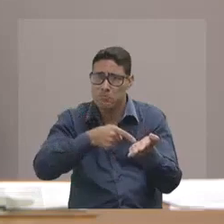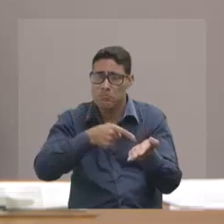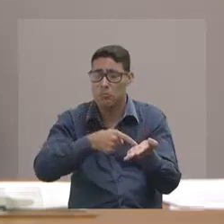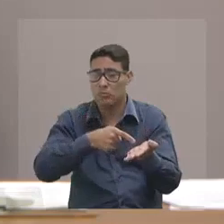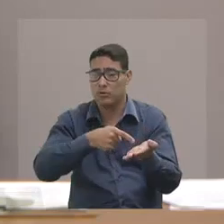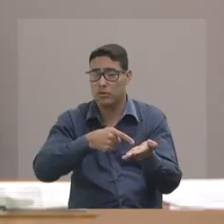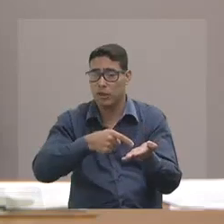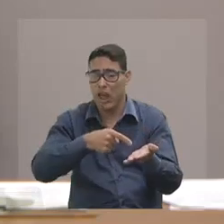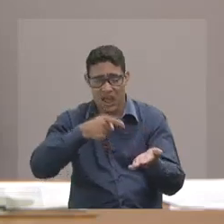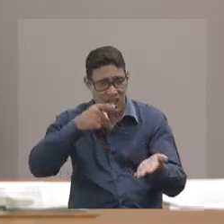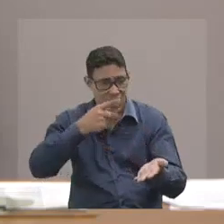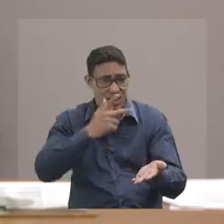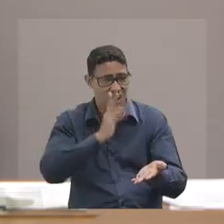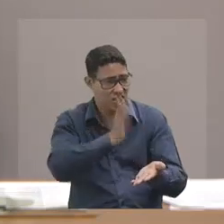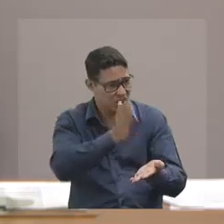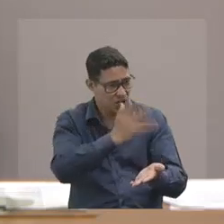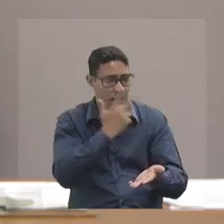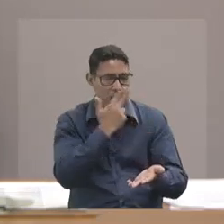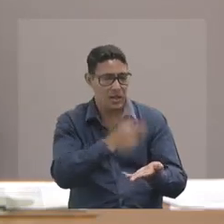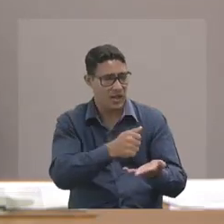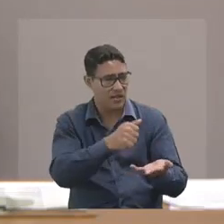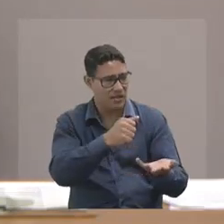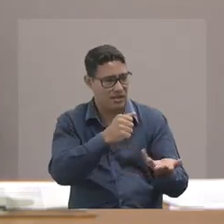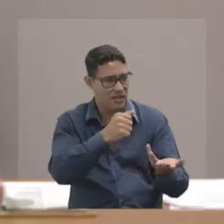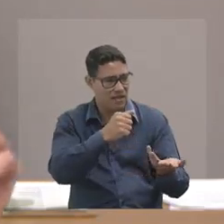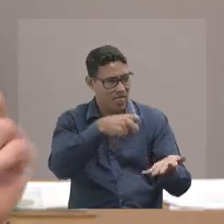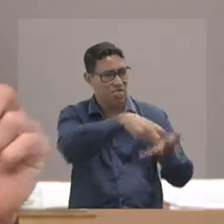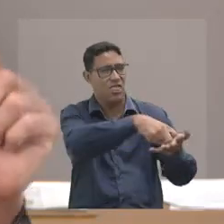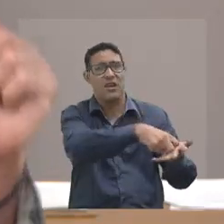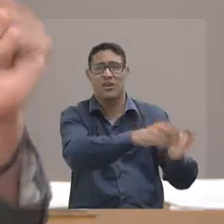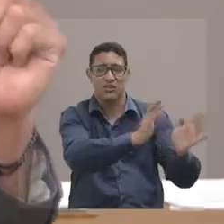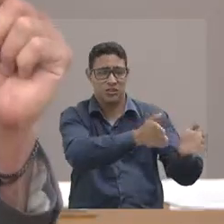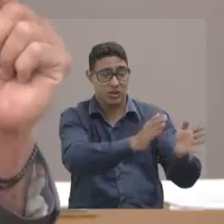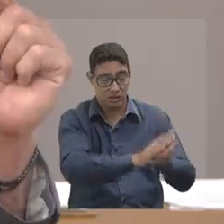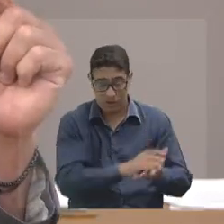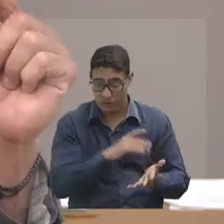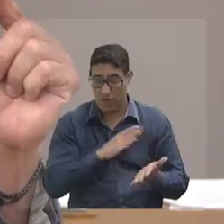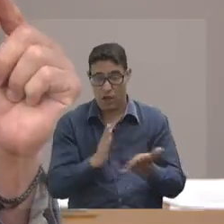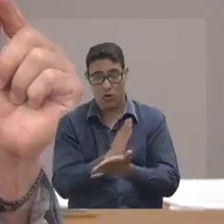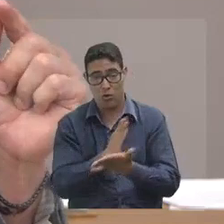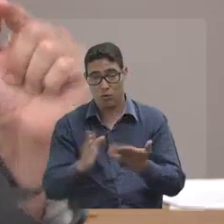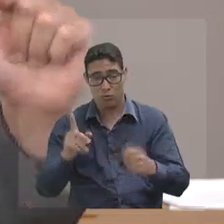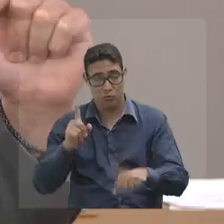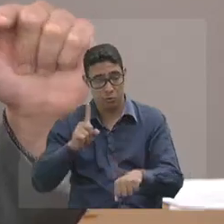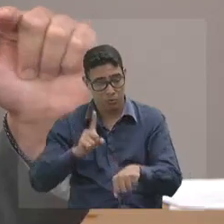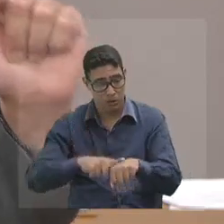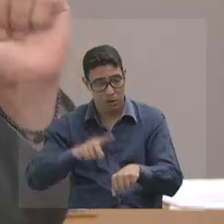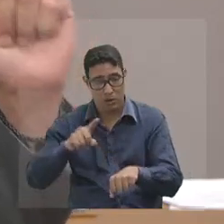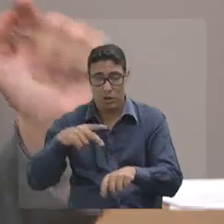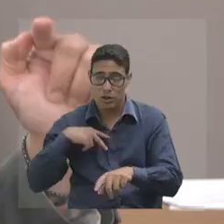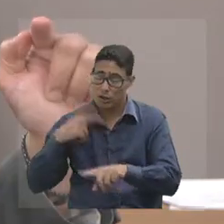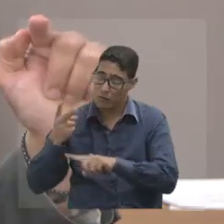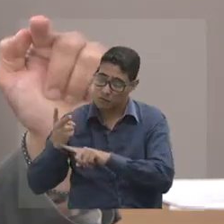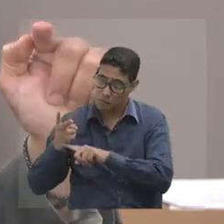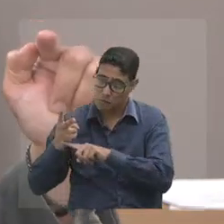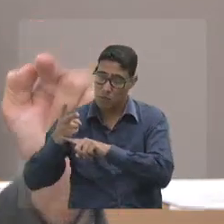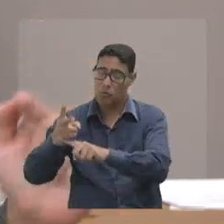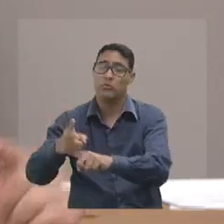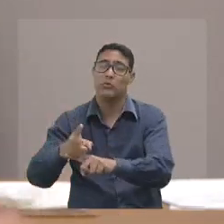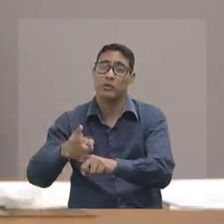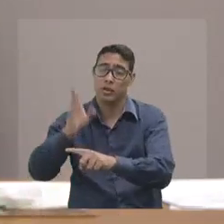pelo menos publicamente já tivemos Deputado até momento onde houve busque apreensão